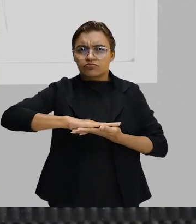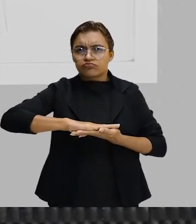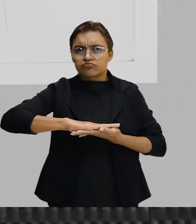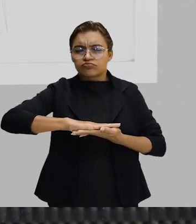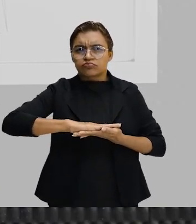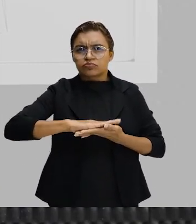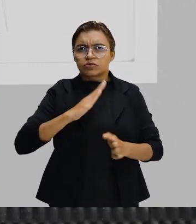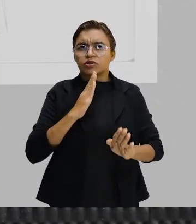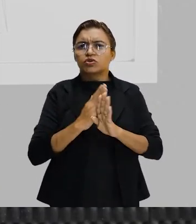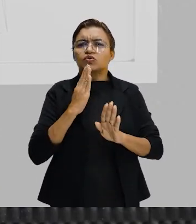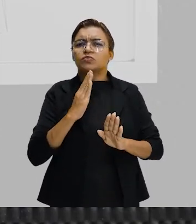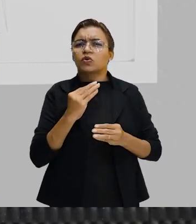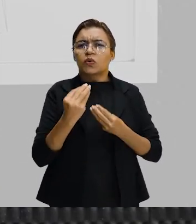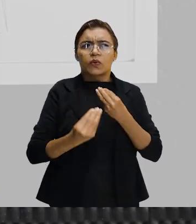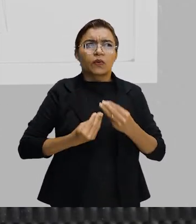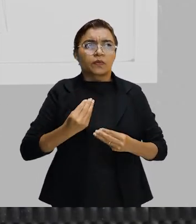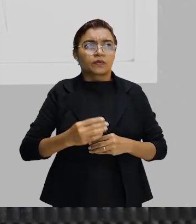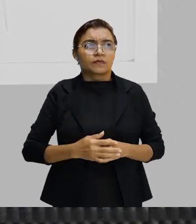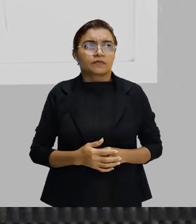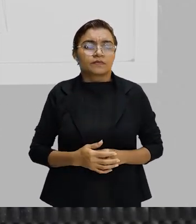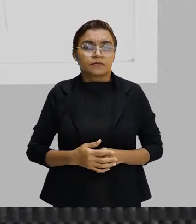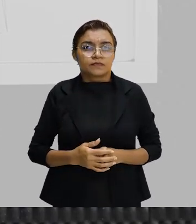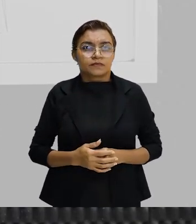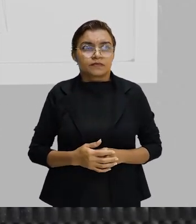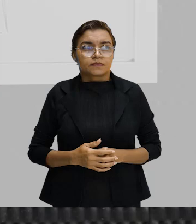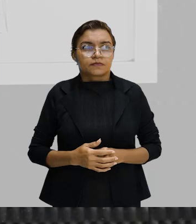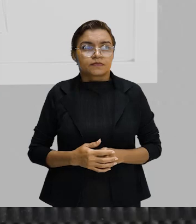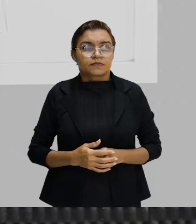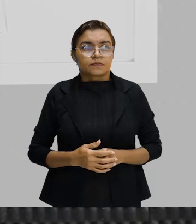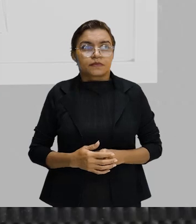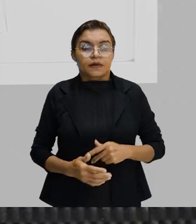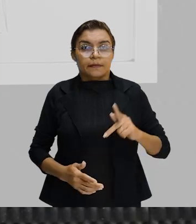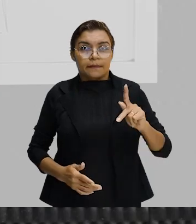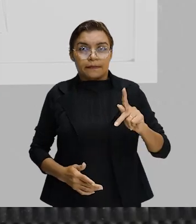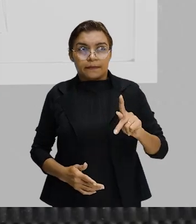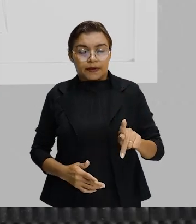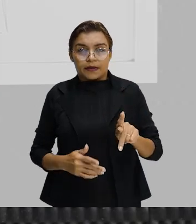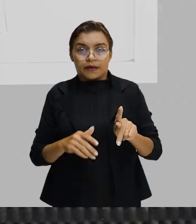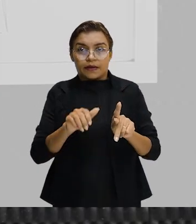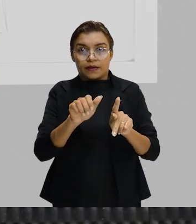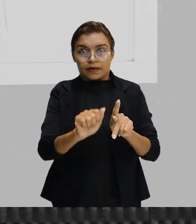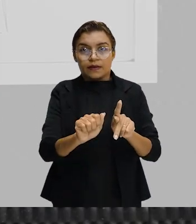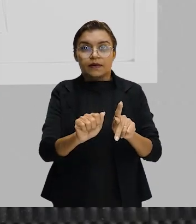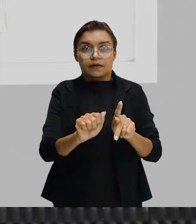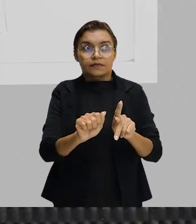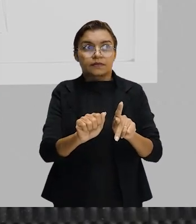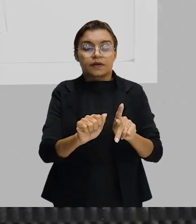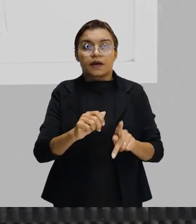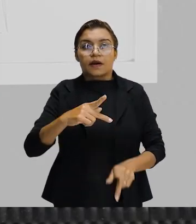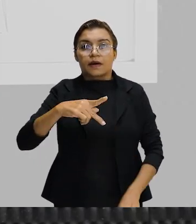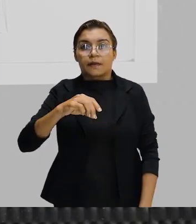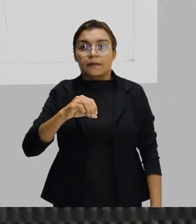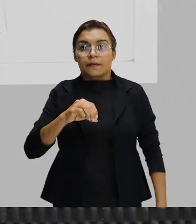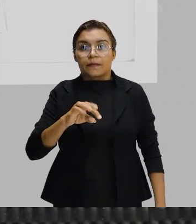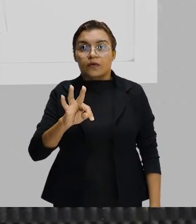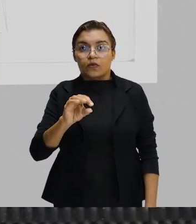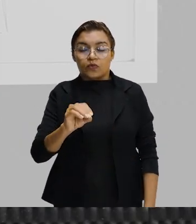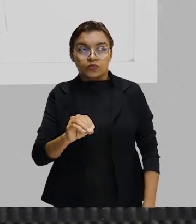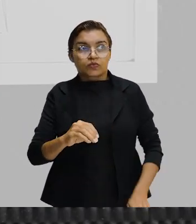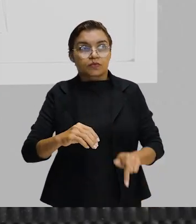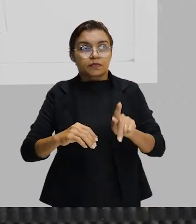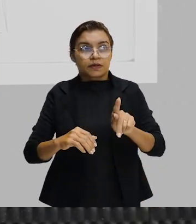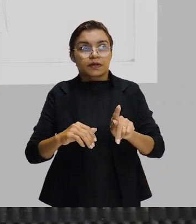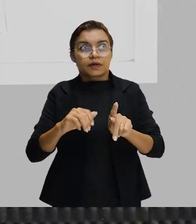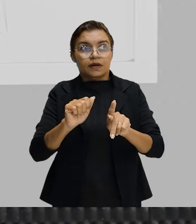simples. A pressão no ponto A é dado por densidade do líquido, a gravidade do